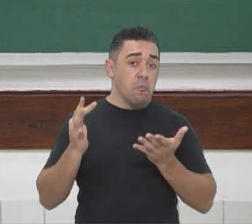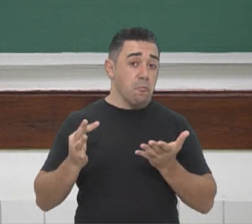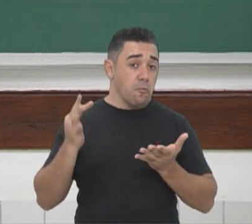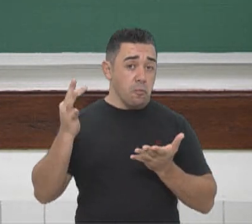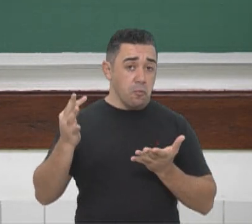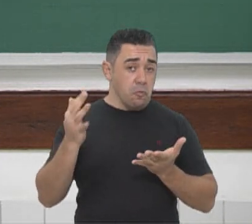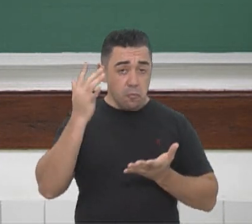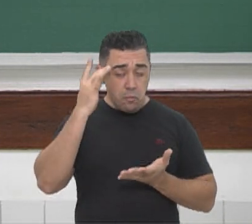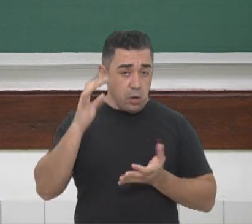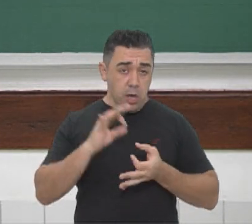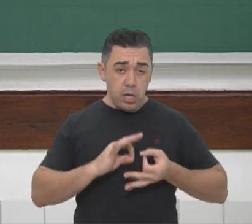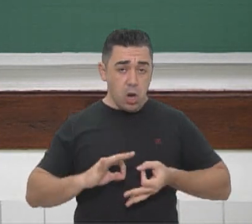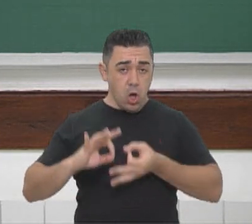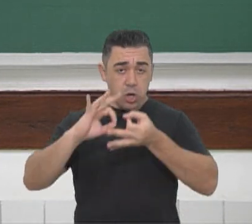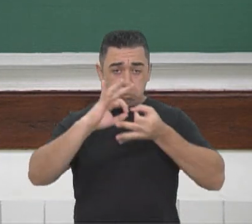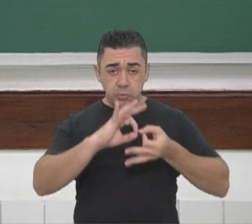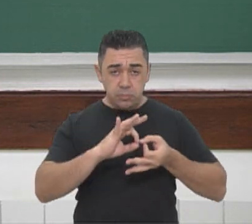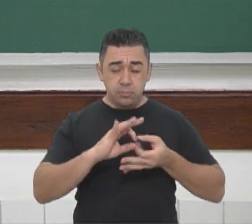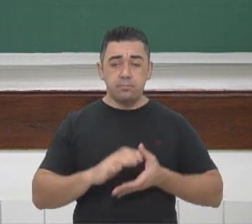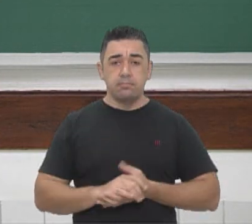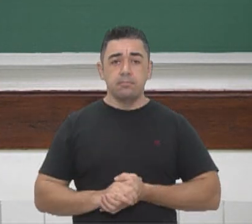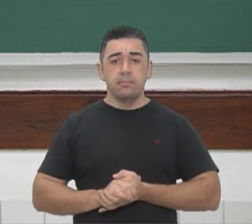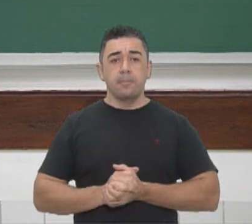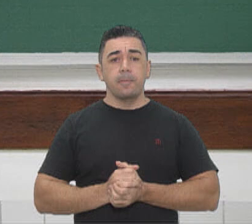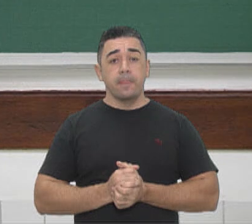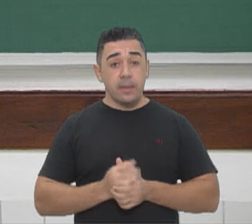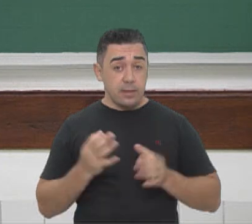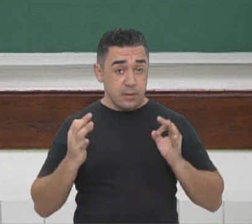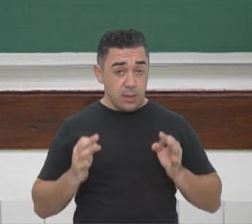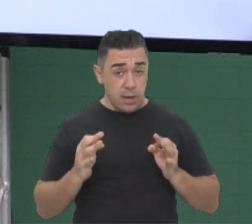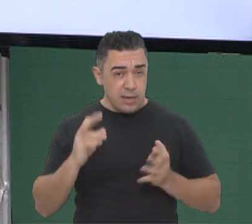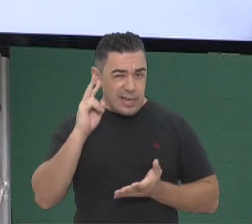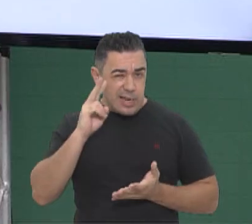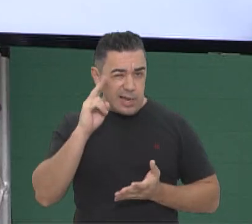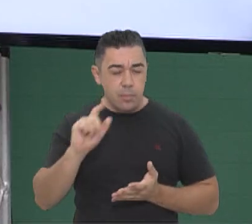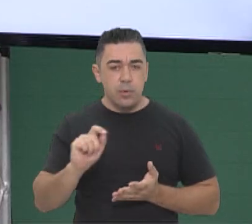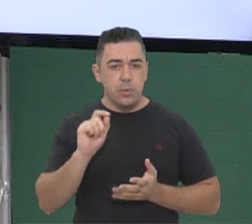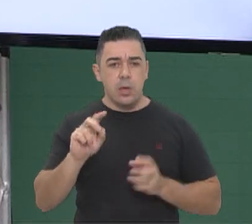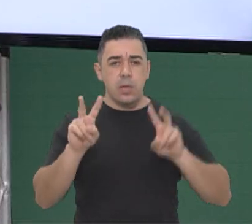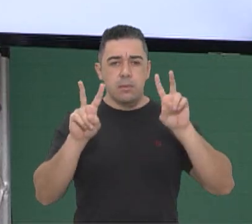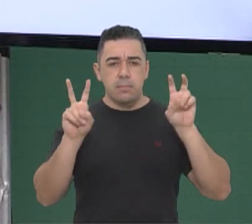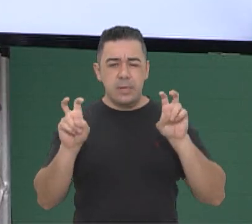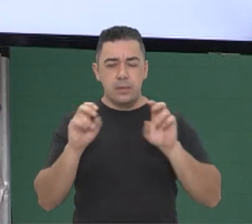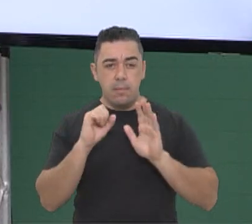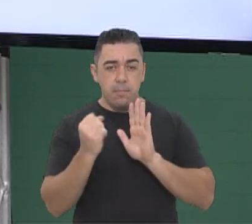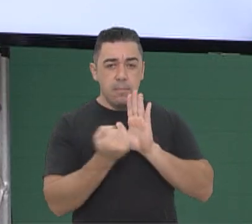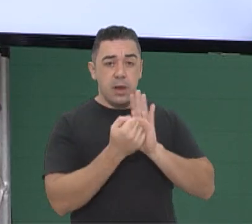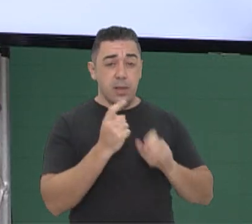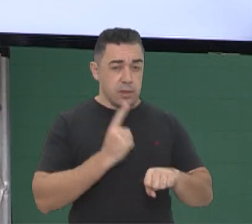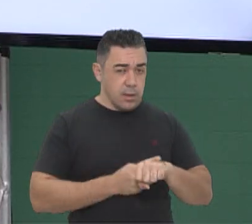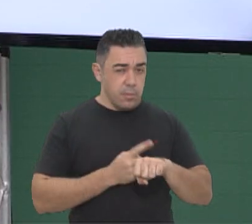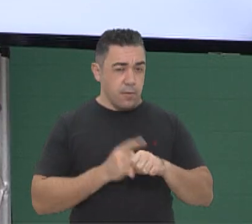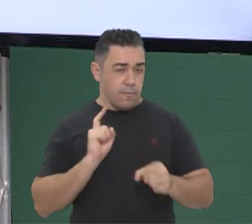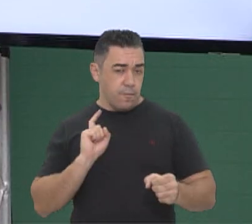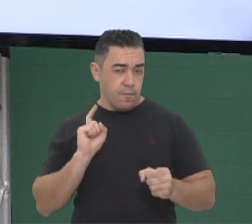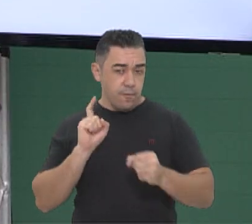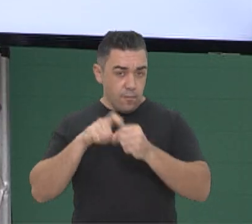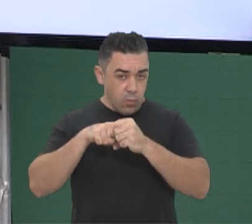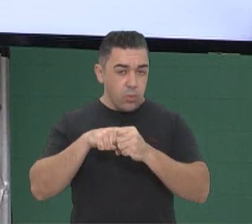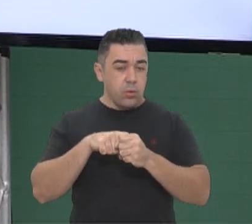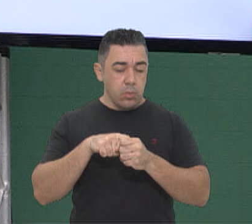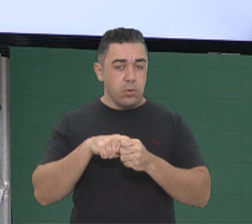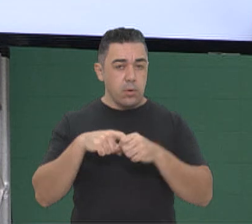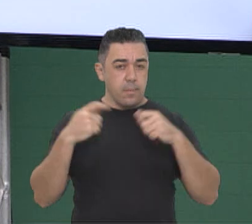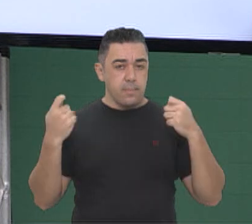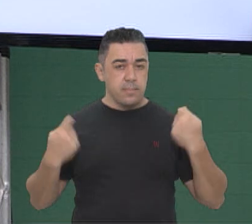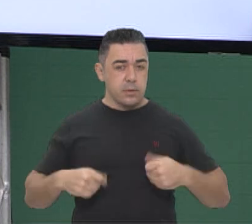que nós vamos desenvolver juntos, certo? E lembram das expressões que marcam o tempo para nós? Só retomando aqui, porque é